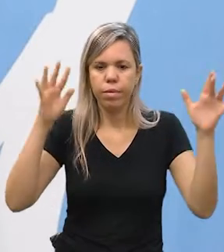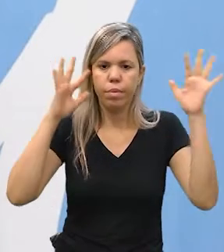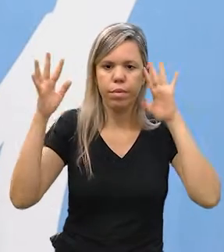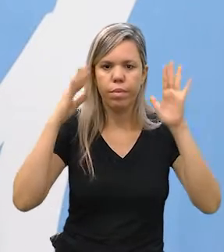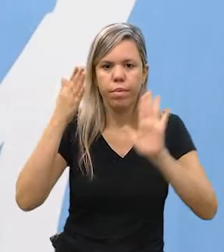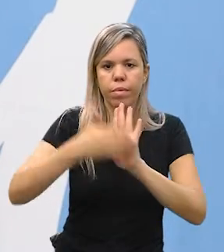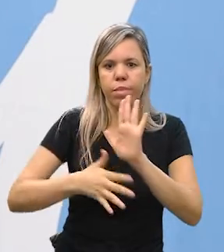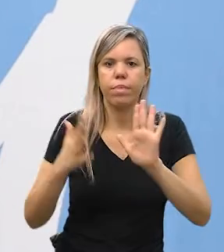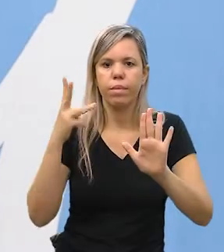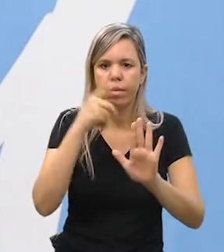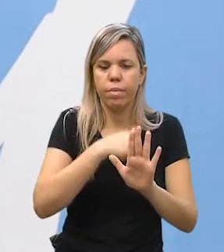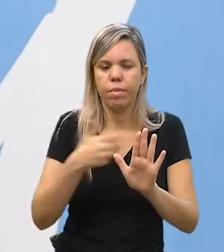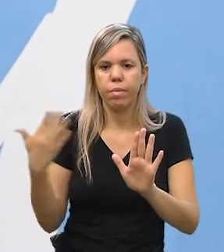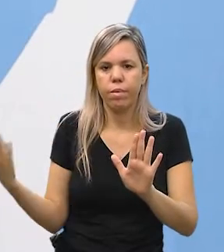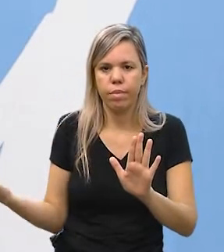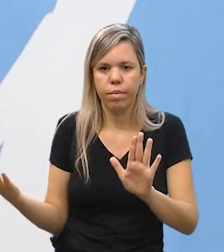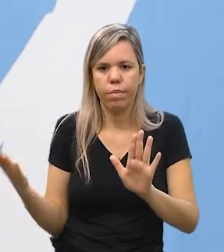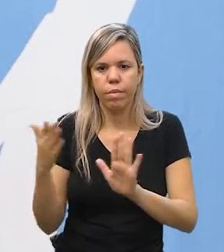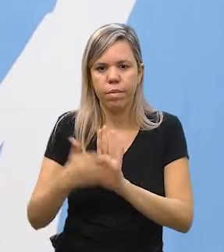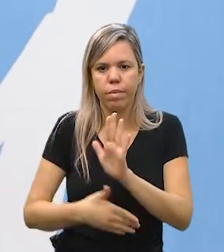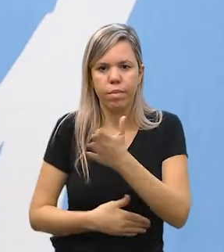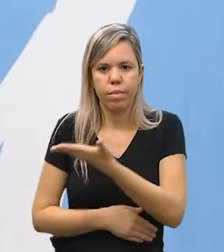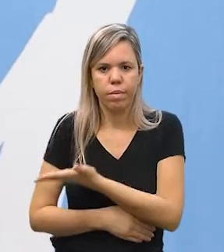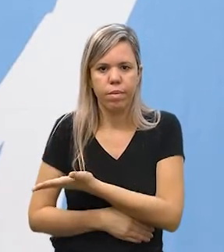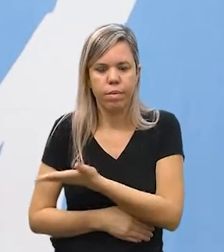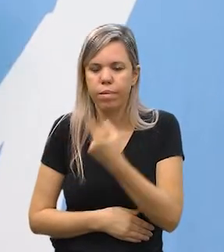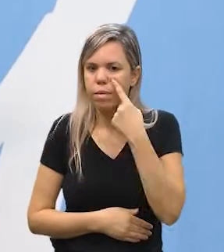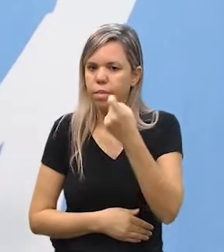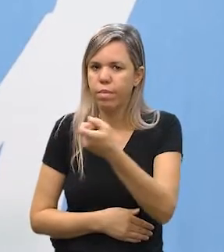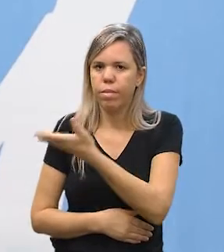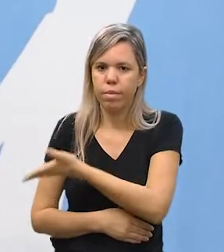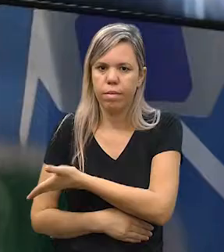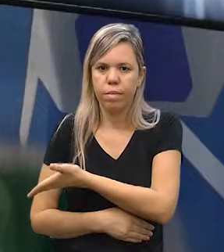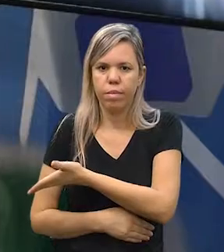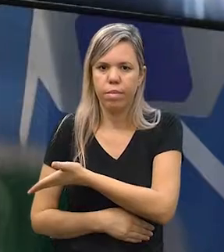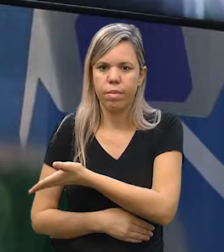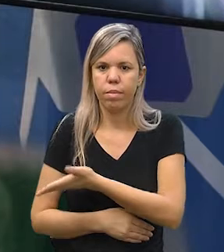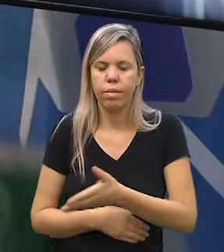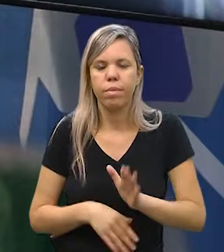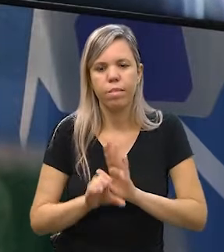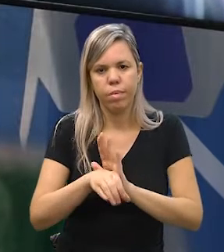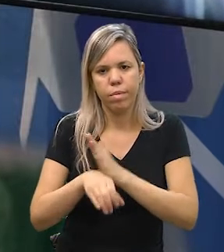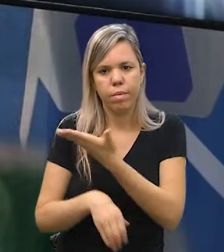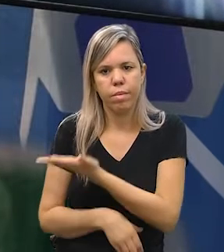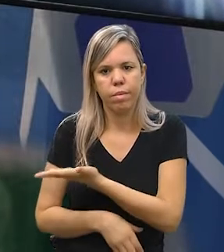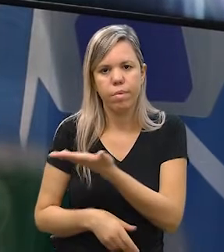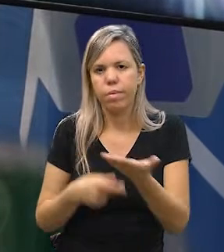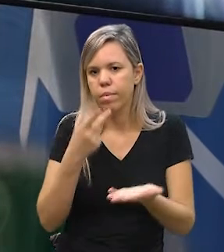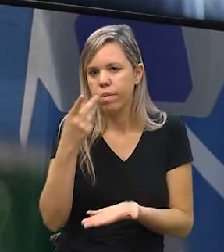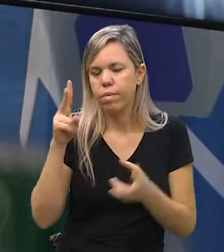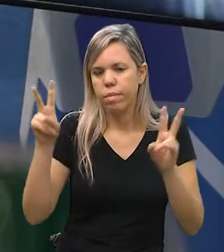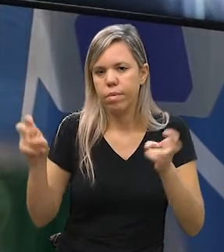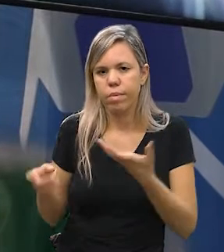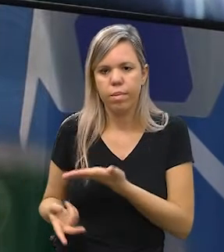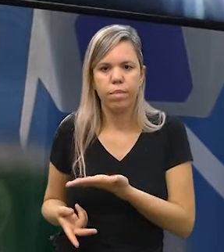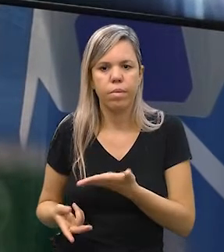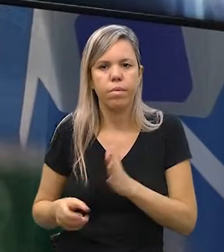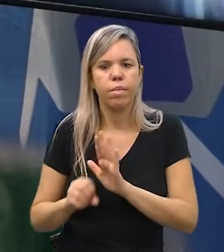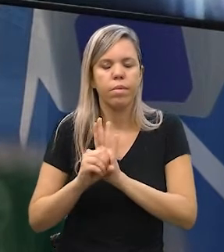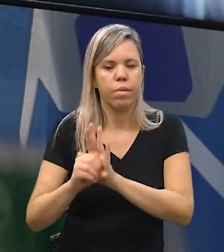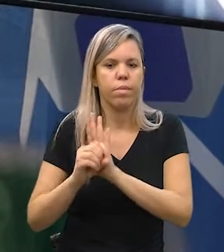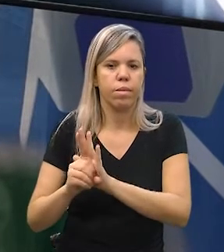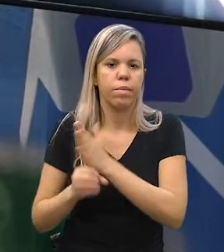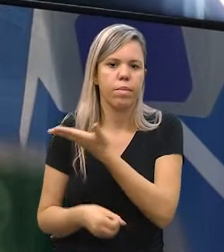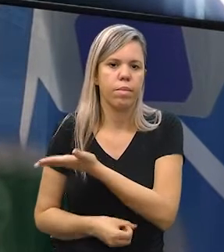essa capa bonita, aliás, é uma capa bastante interessante e conceitual. Queria que você falasse a respeito dos